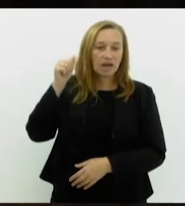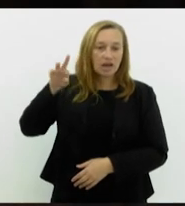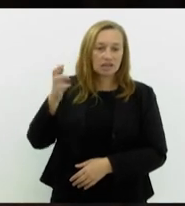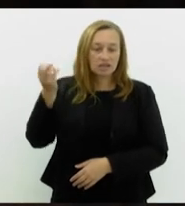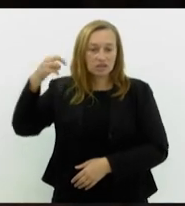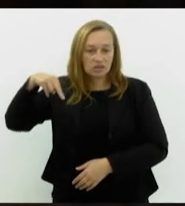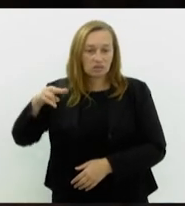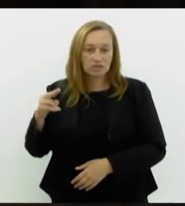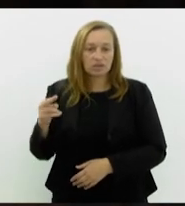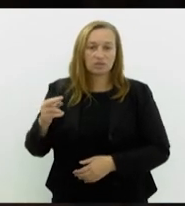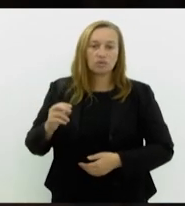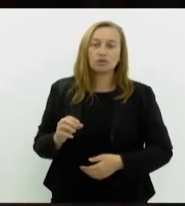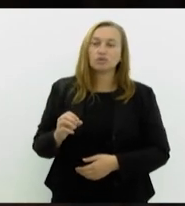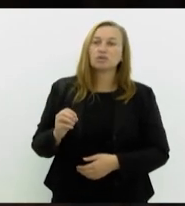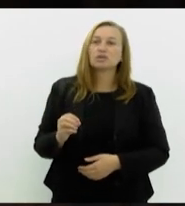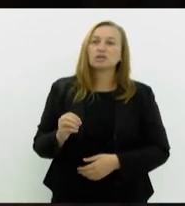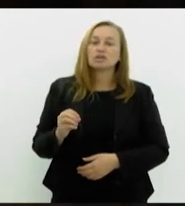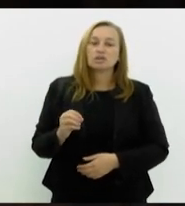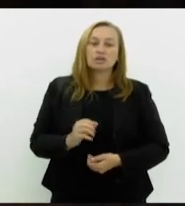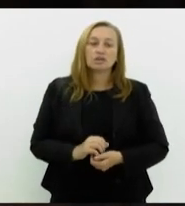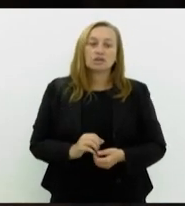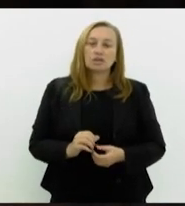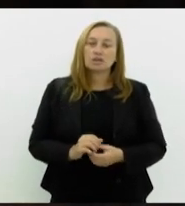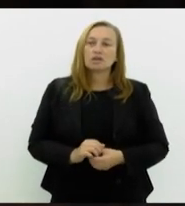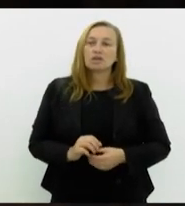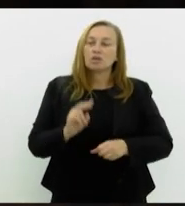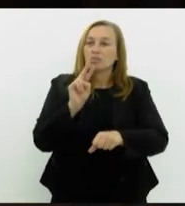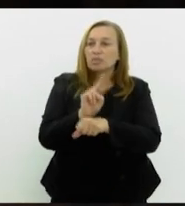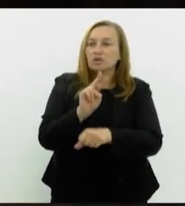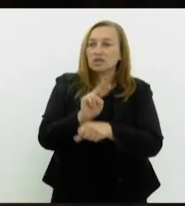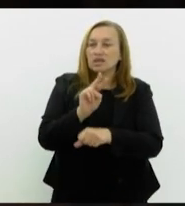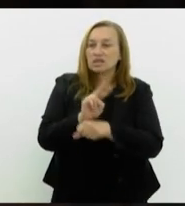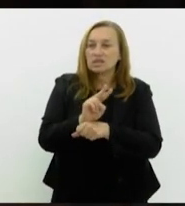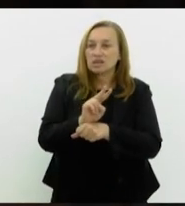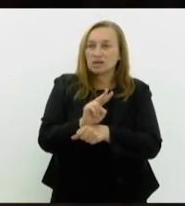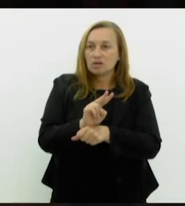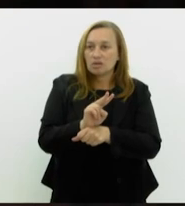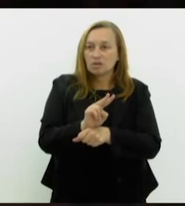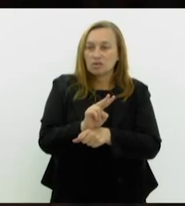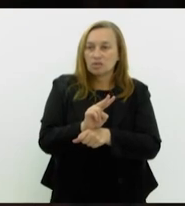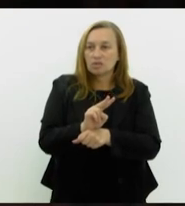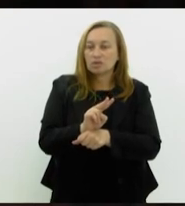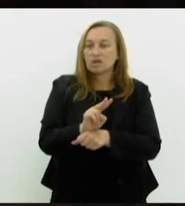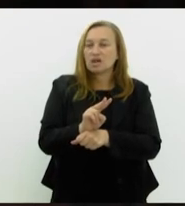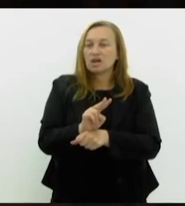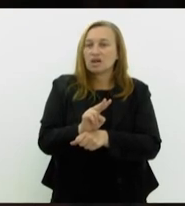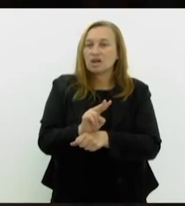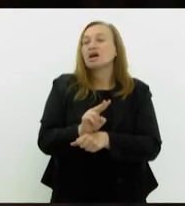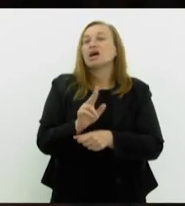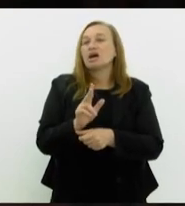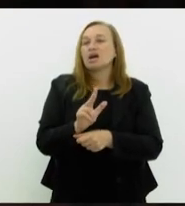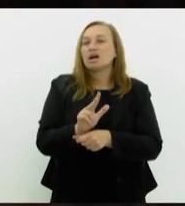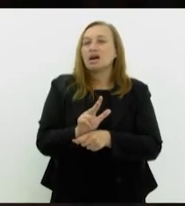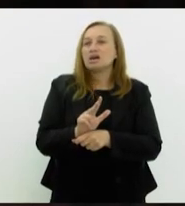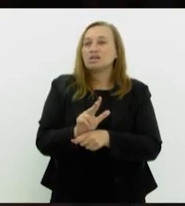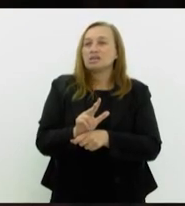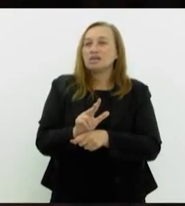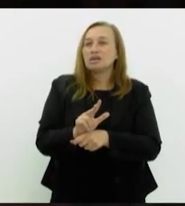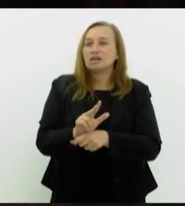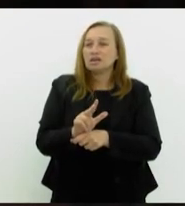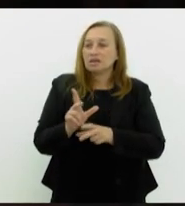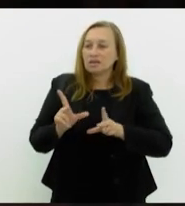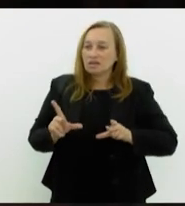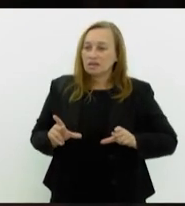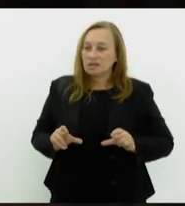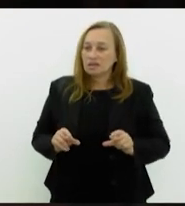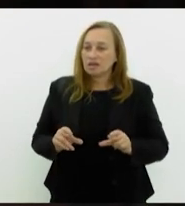Moraes, que dispõe sobre a campanha estadual de prevenção e combate ao câncer de testículo. Pareceres das comissões de Constituição